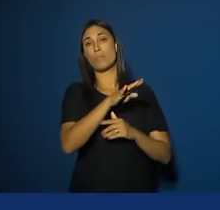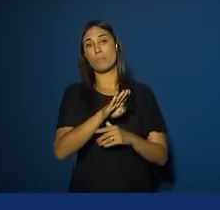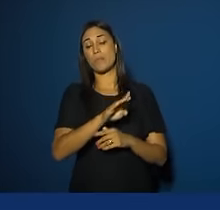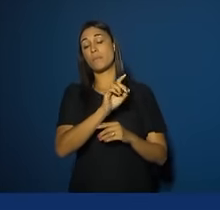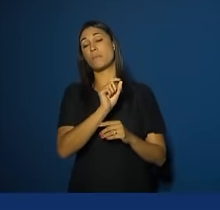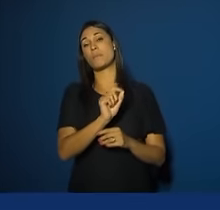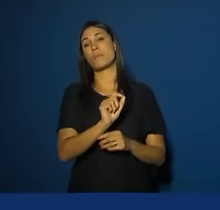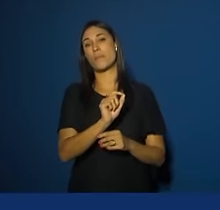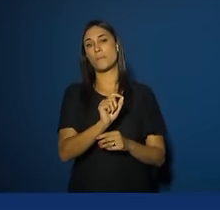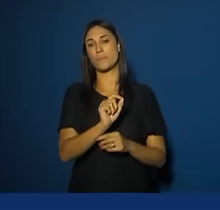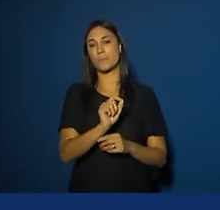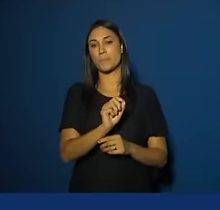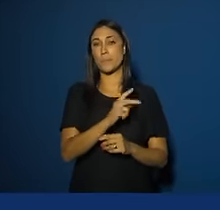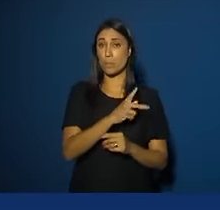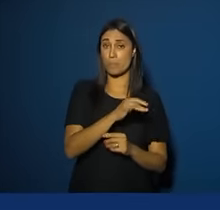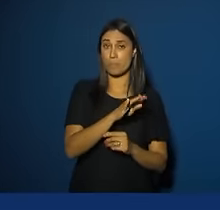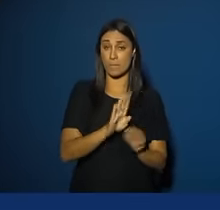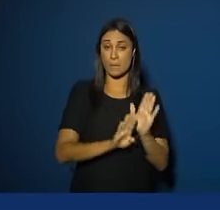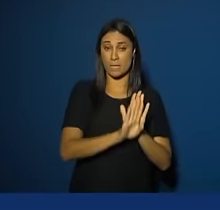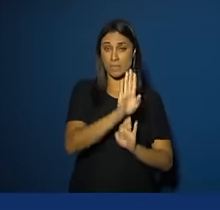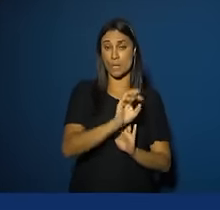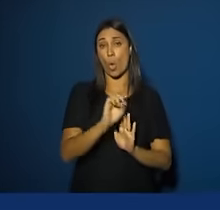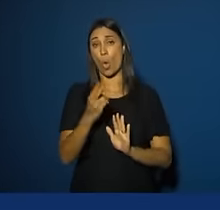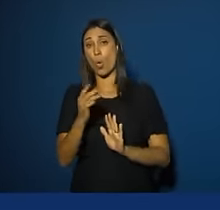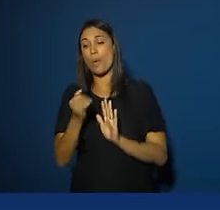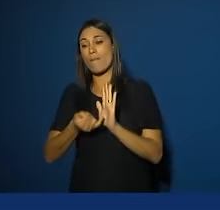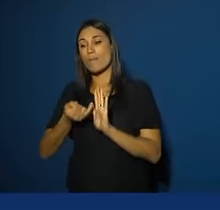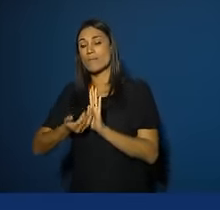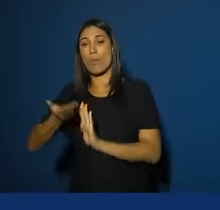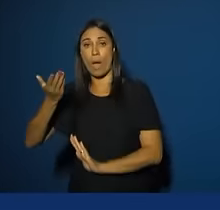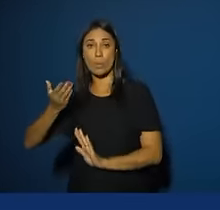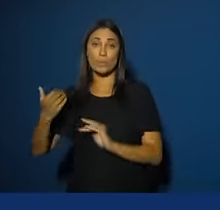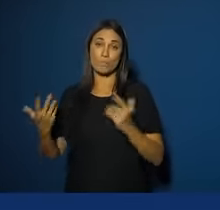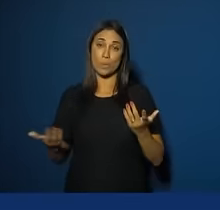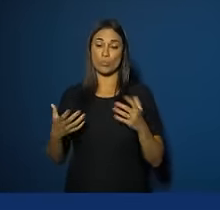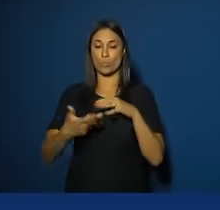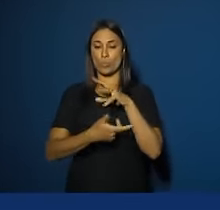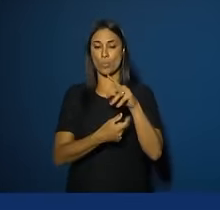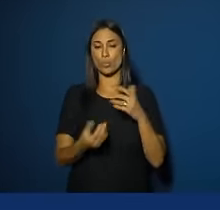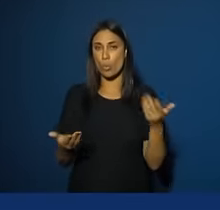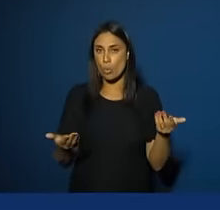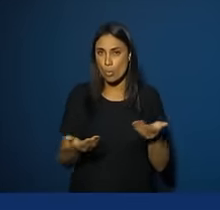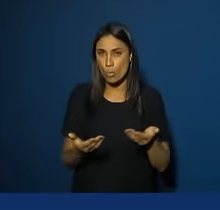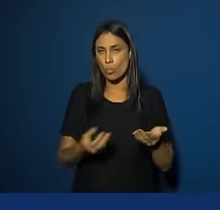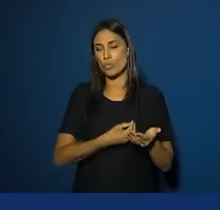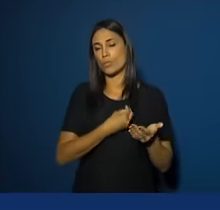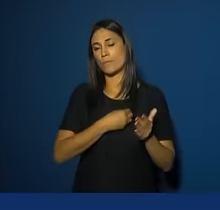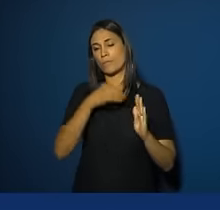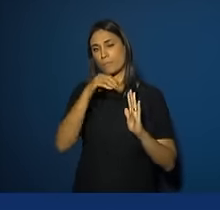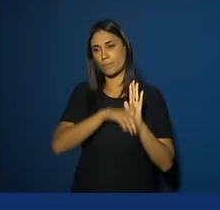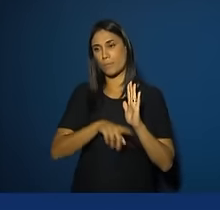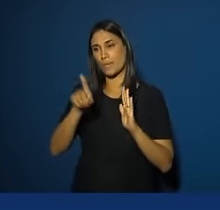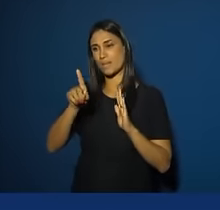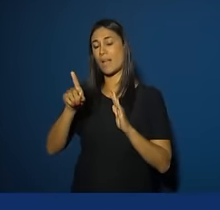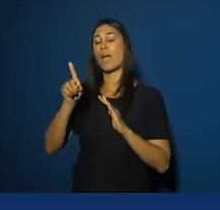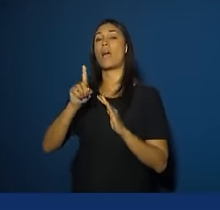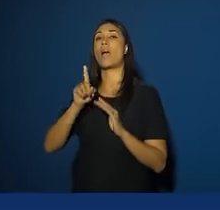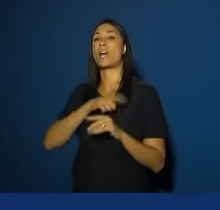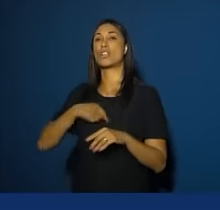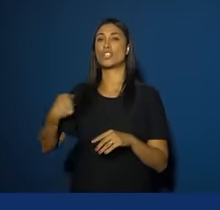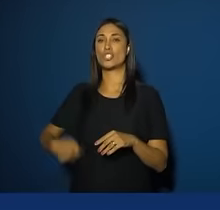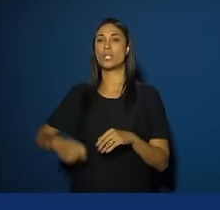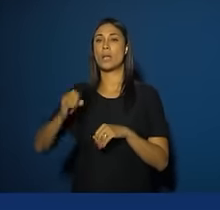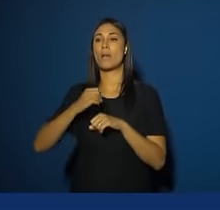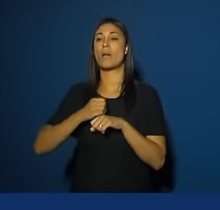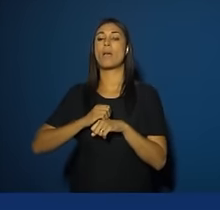nominal é ou o PIB crescendo, ou a inflação alta. Né? E nesse mundo que a gente vive de deflação, que a China está exportando deflação para o